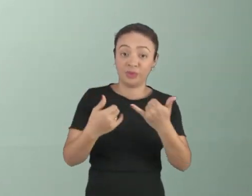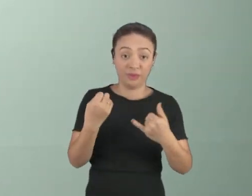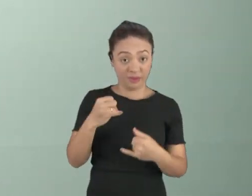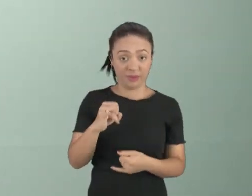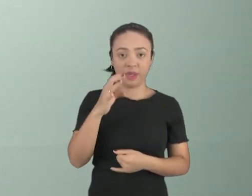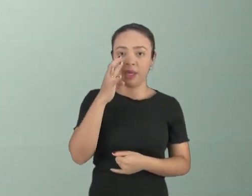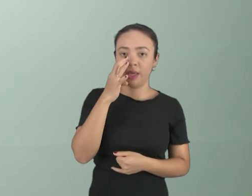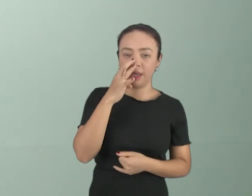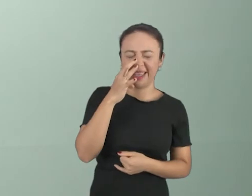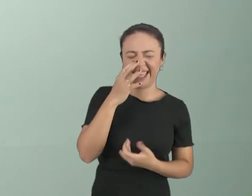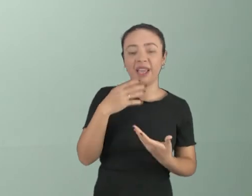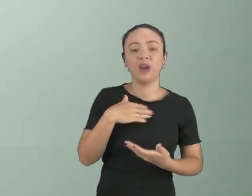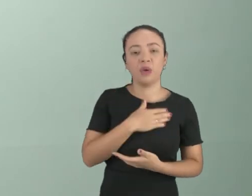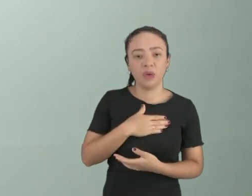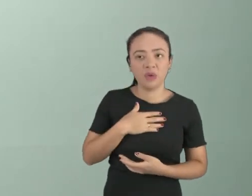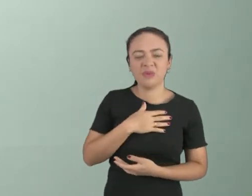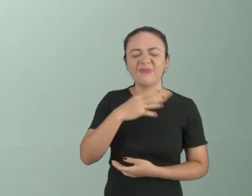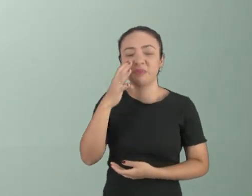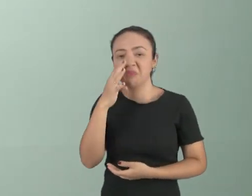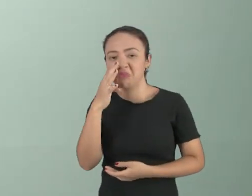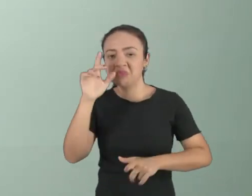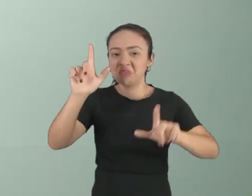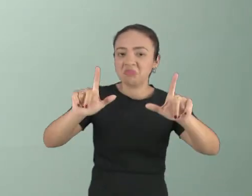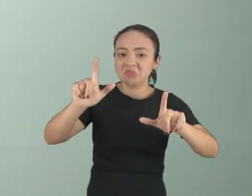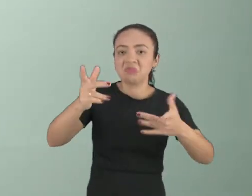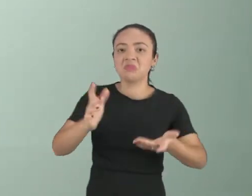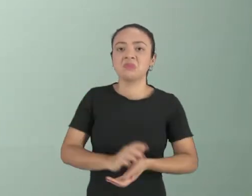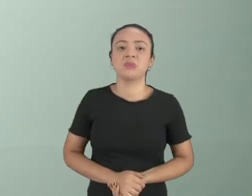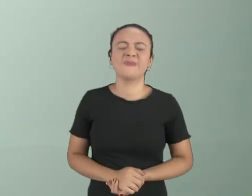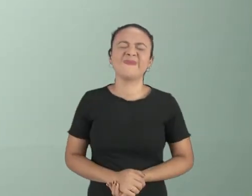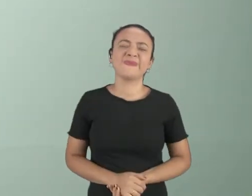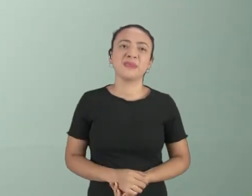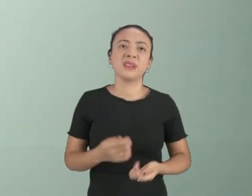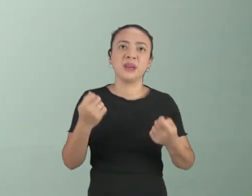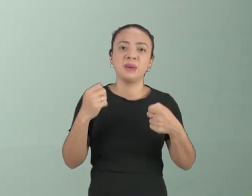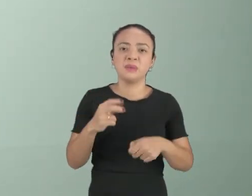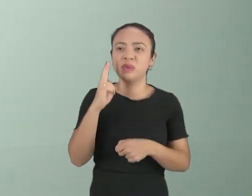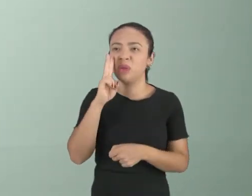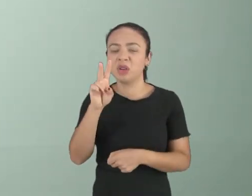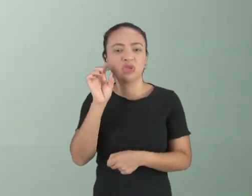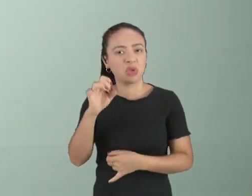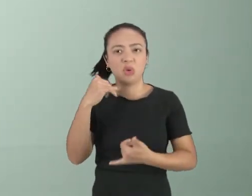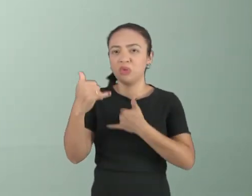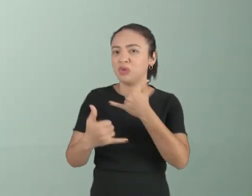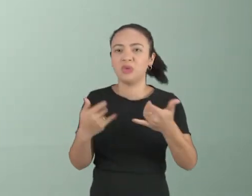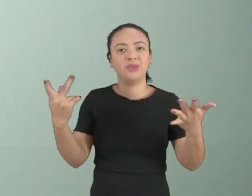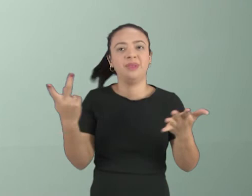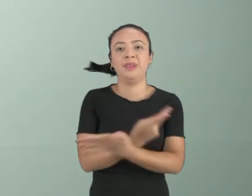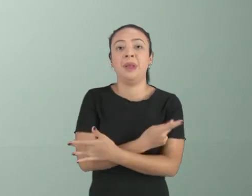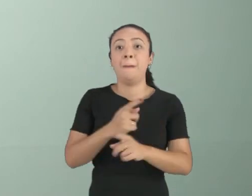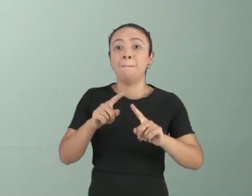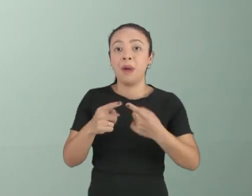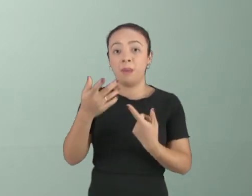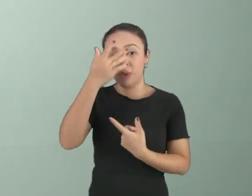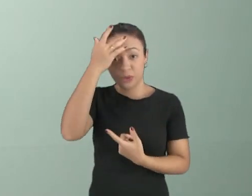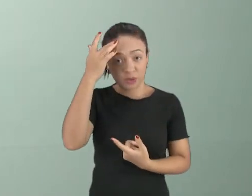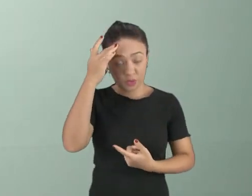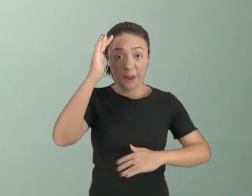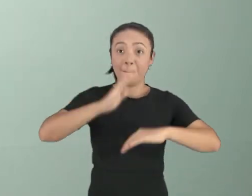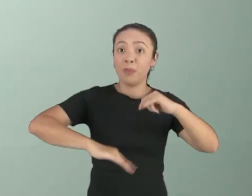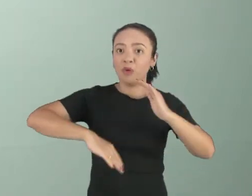quem assiste, quem gosta de acompanhar o futsal pela TV ou pessoalmente, vê apenas o jogo rolando. Mas quem